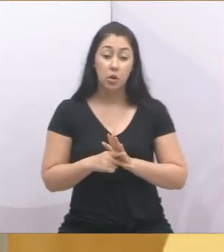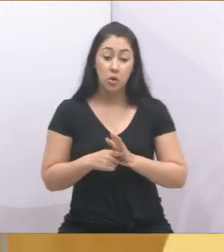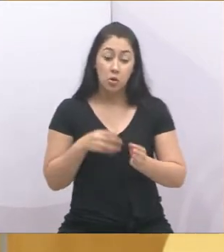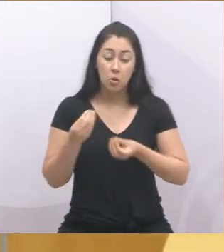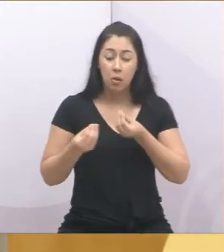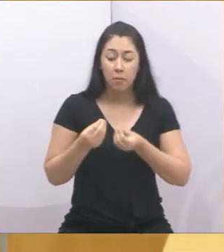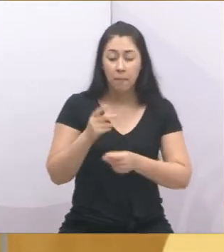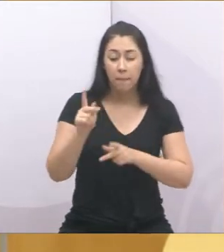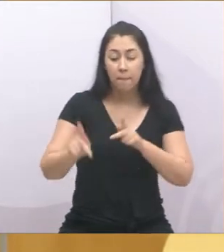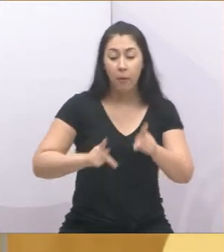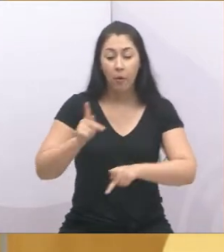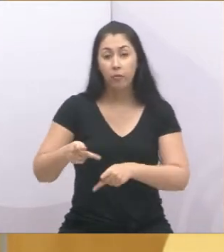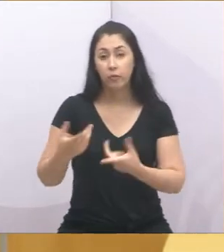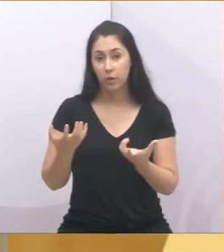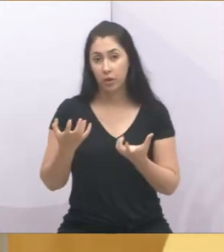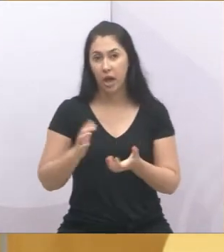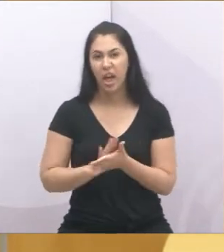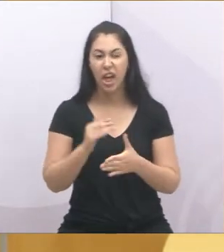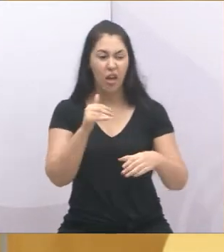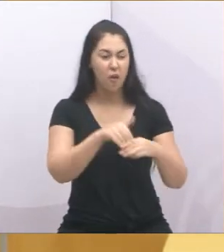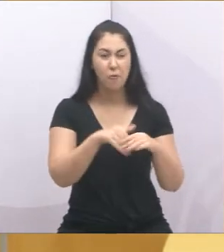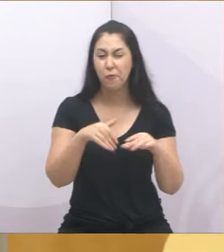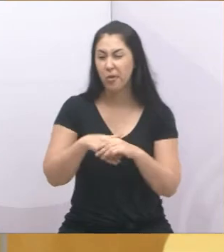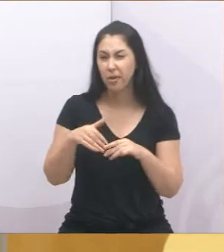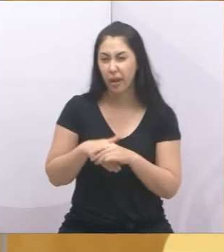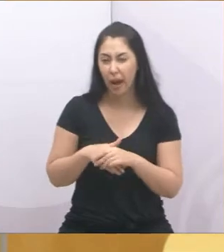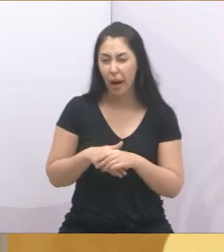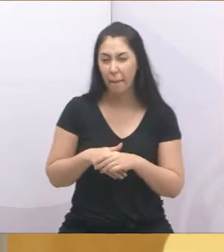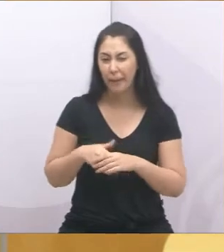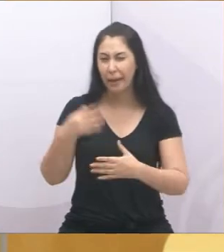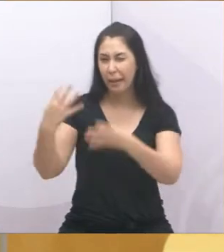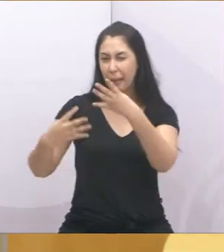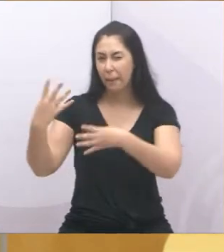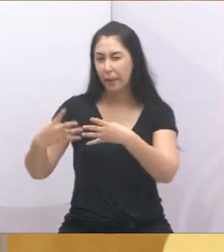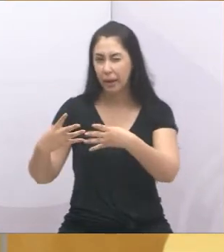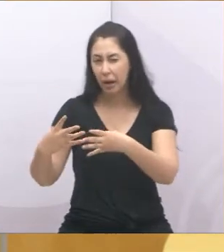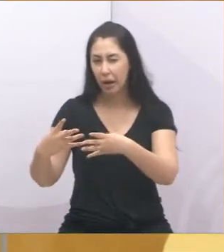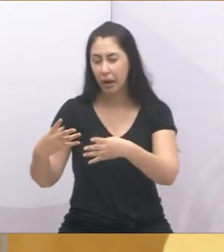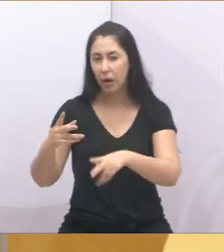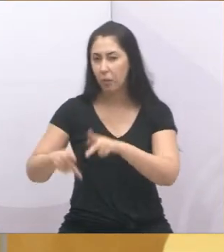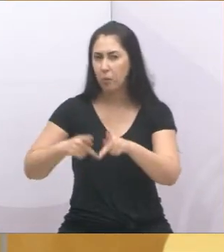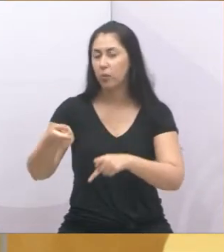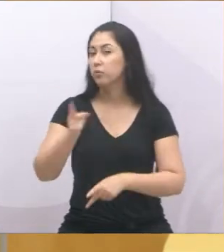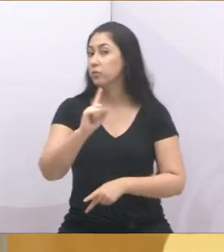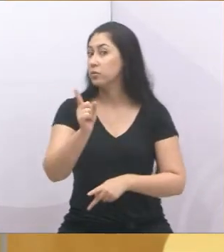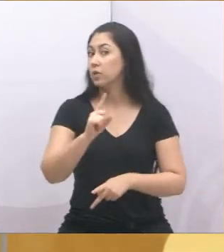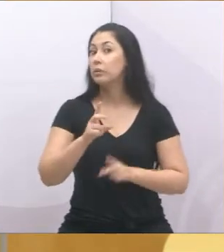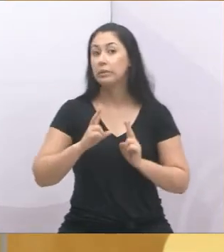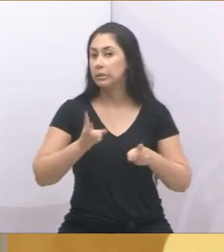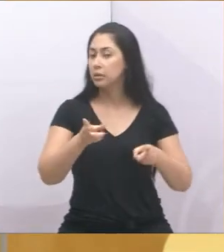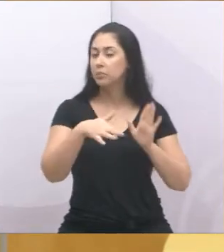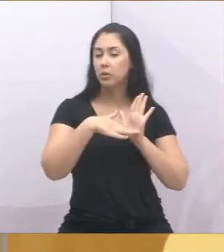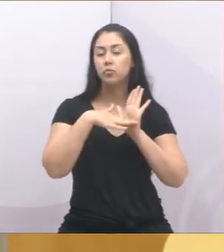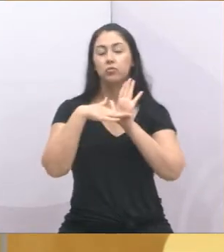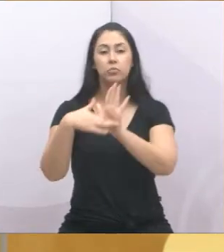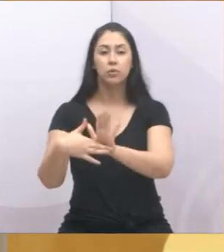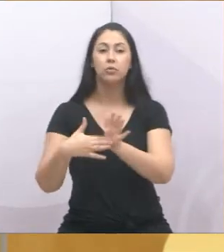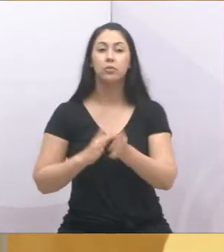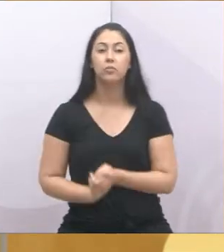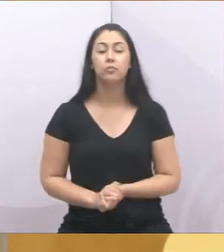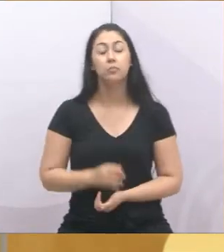população. Jamais votei nenhum projeto aqui que fosse prejudicar a população de Jacareí, de jeito nenhum. Sempre a favor da nossa